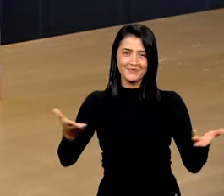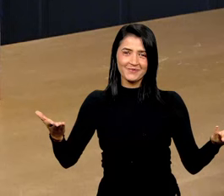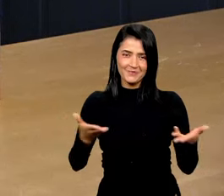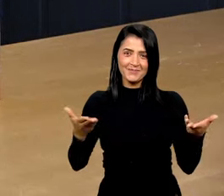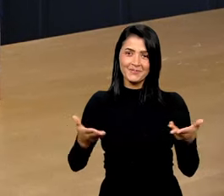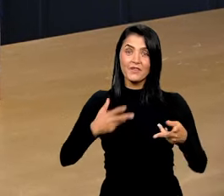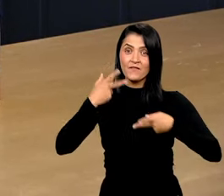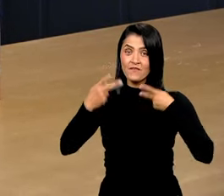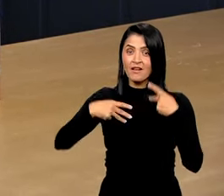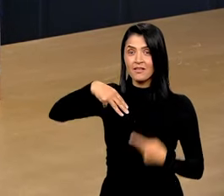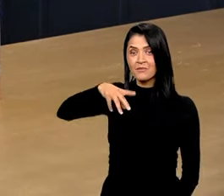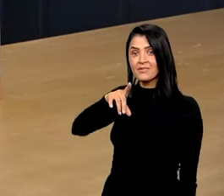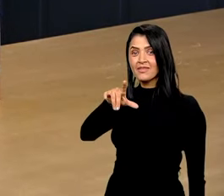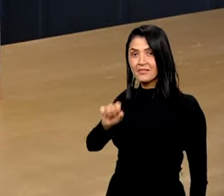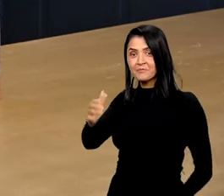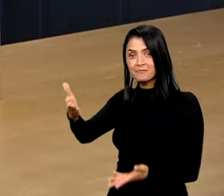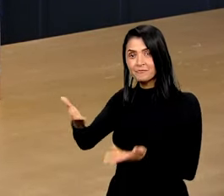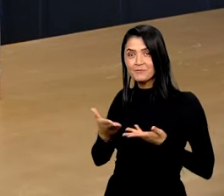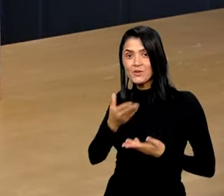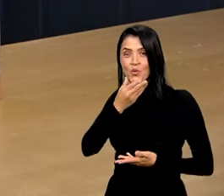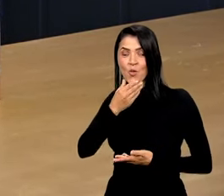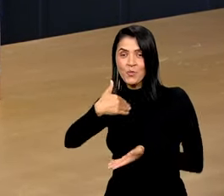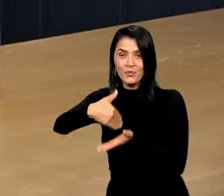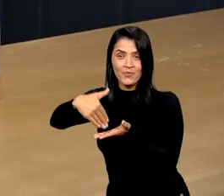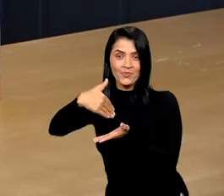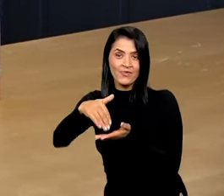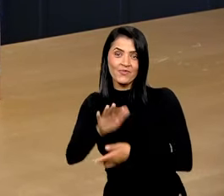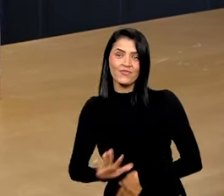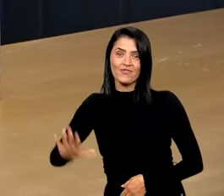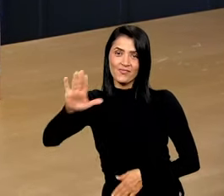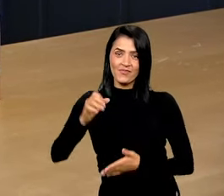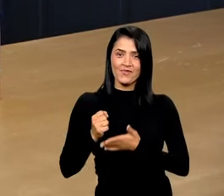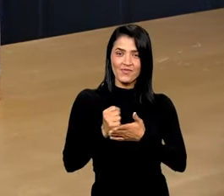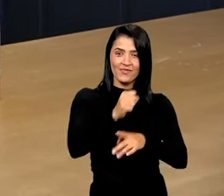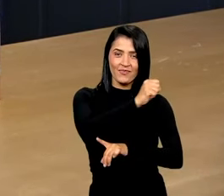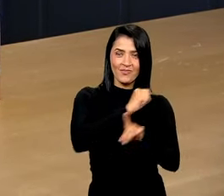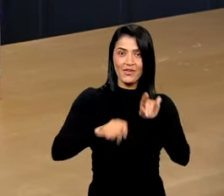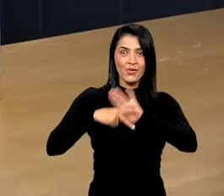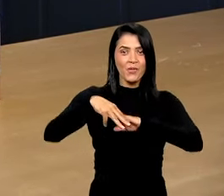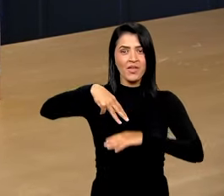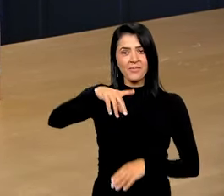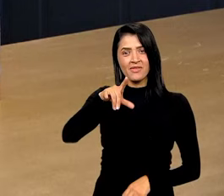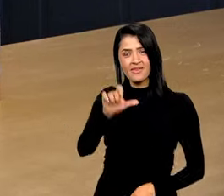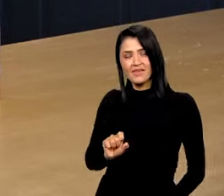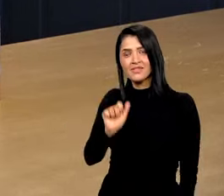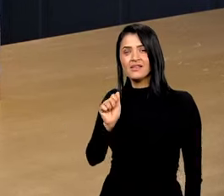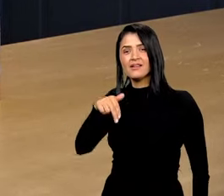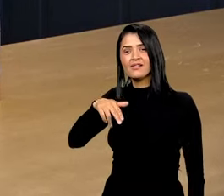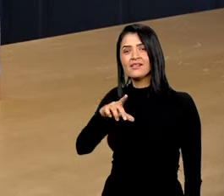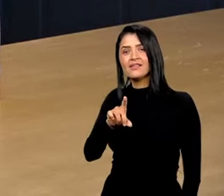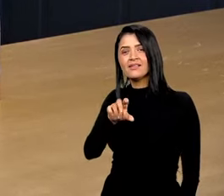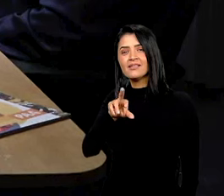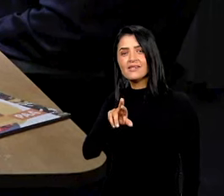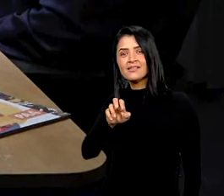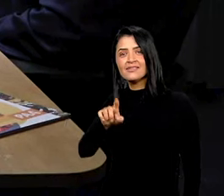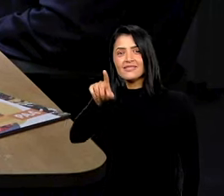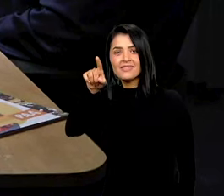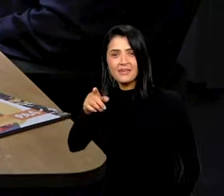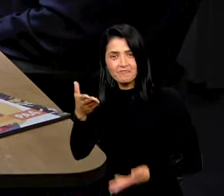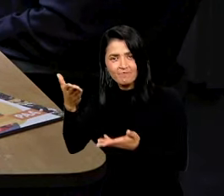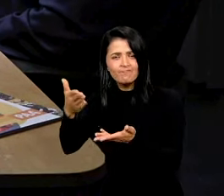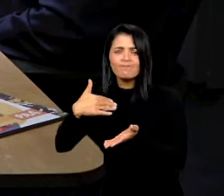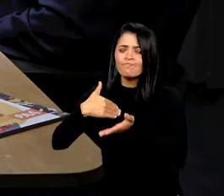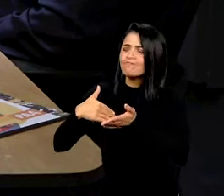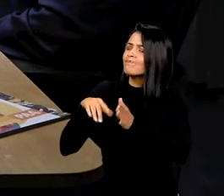Estamos de volta ao Fala MDS, recebendo hoje o secretário nacional de assistência social do MDS, André Quintão.